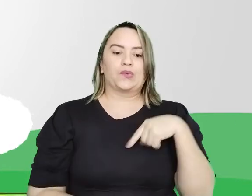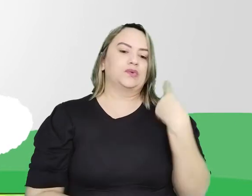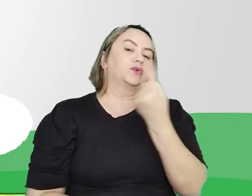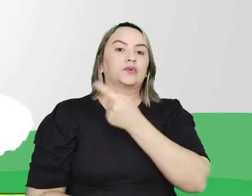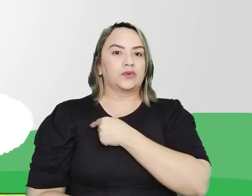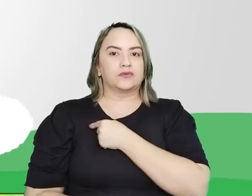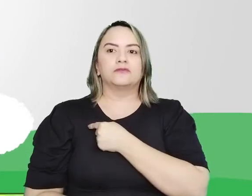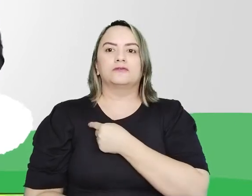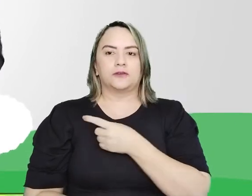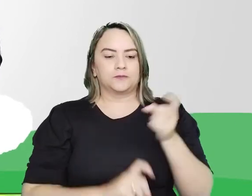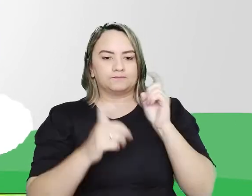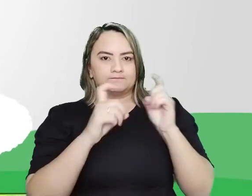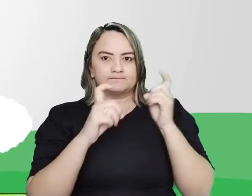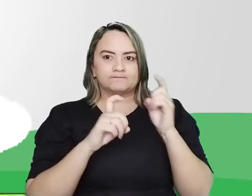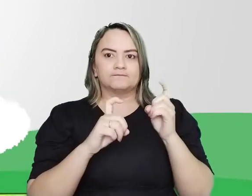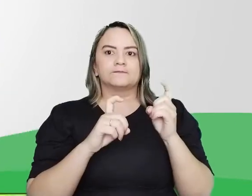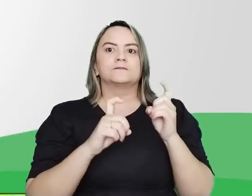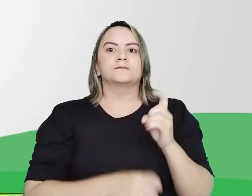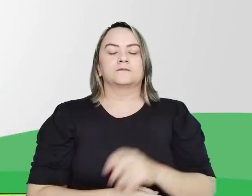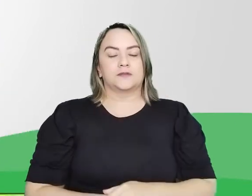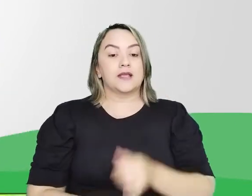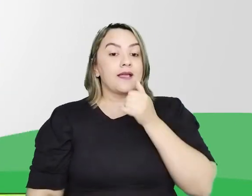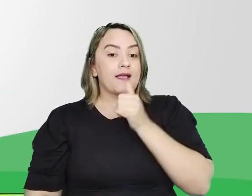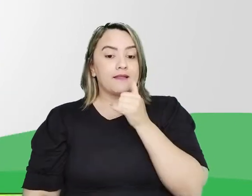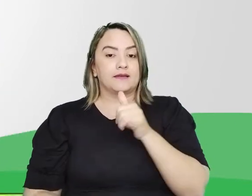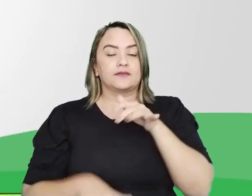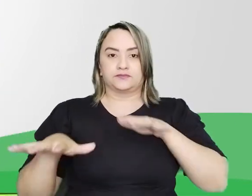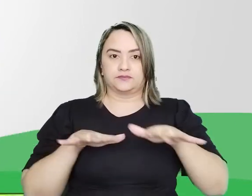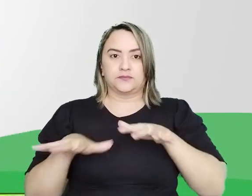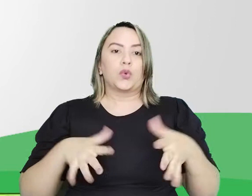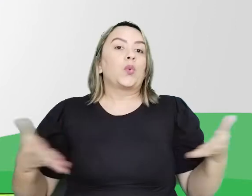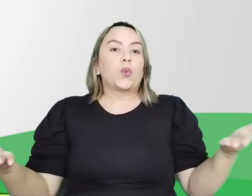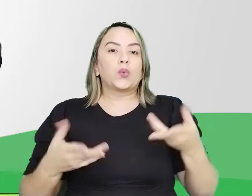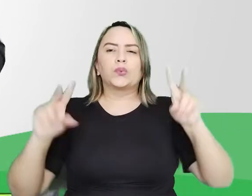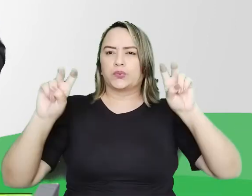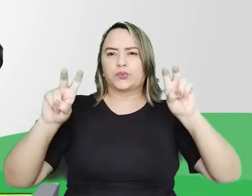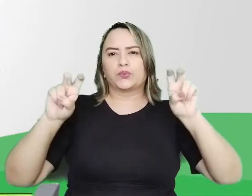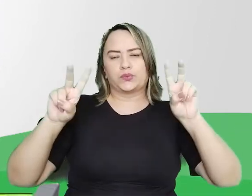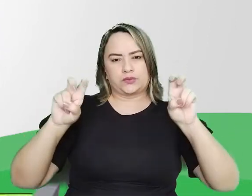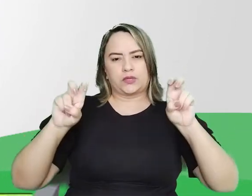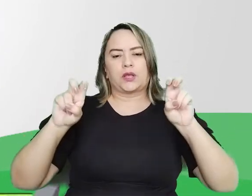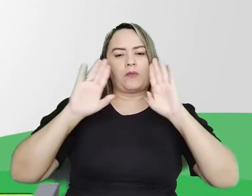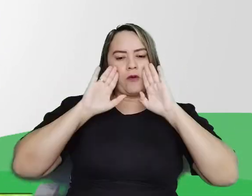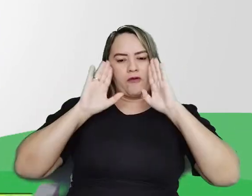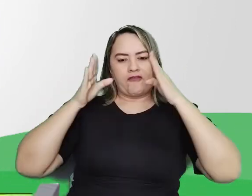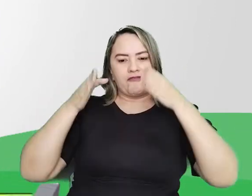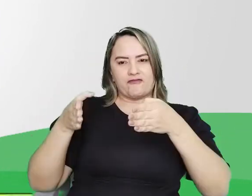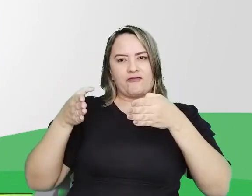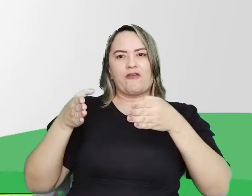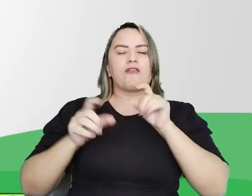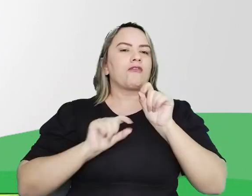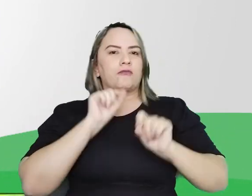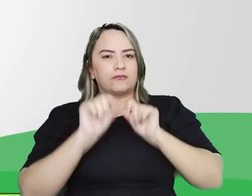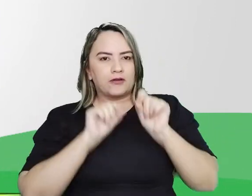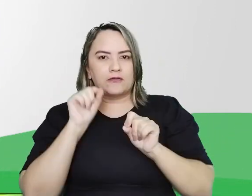sobre eletrodinâmica. Muito bem, então a nossa aula de física hoje tem tema central a eletricidade, mais especificamente